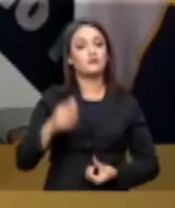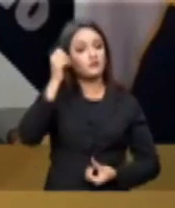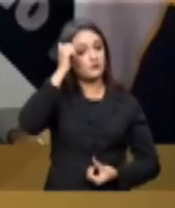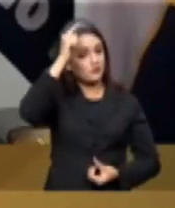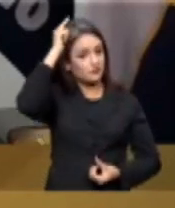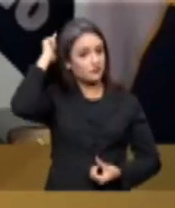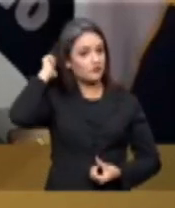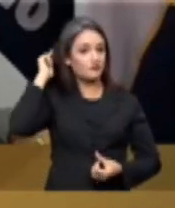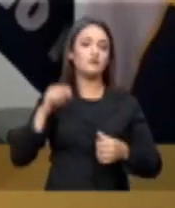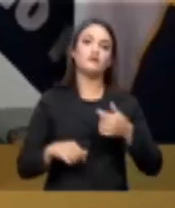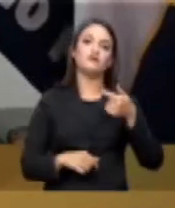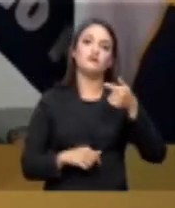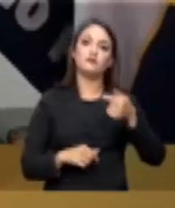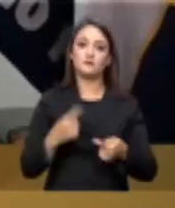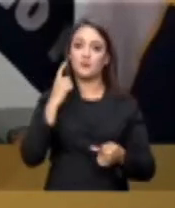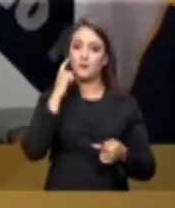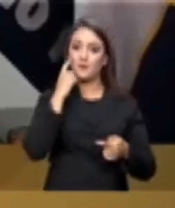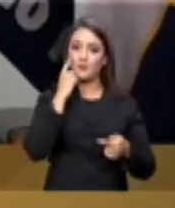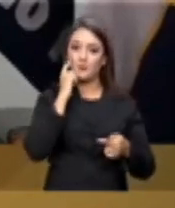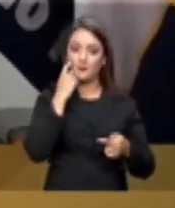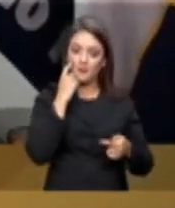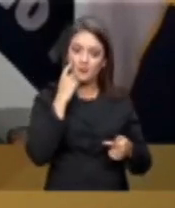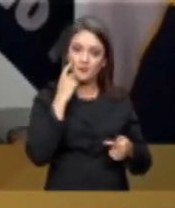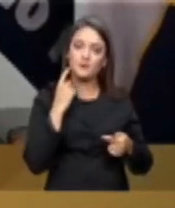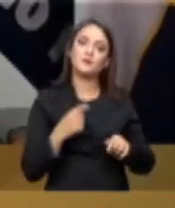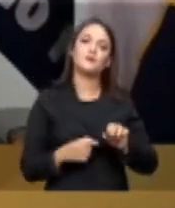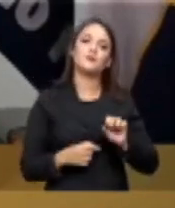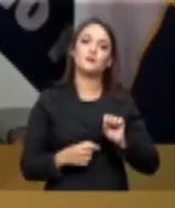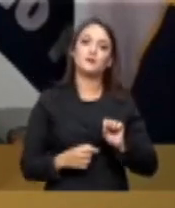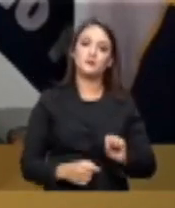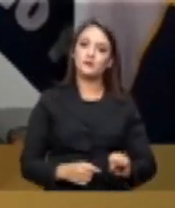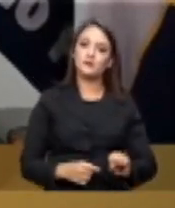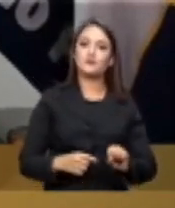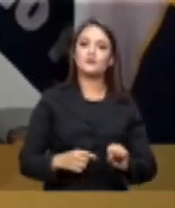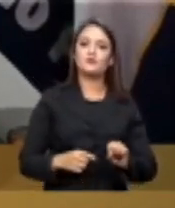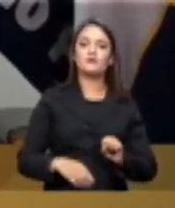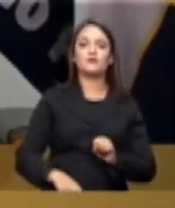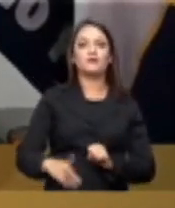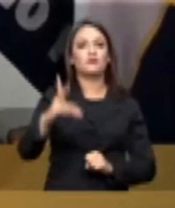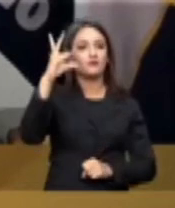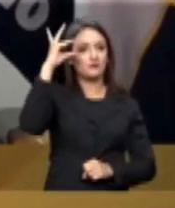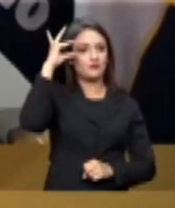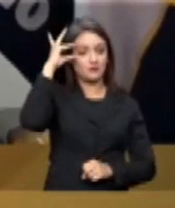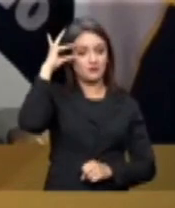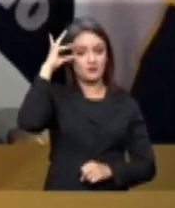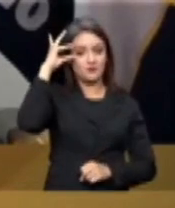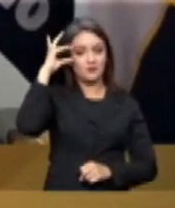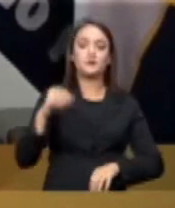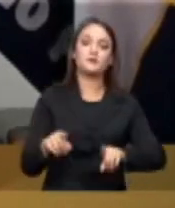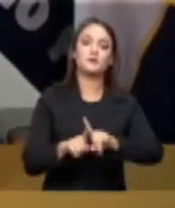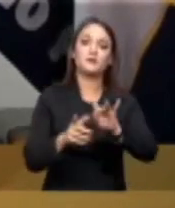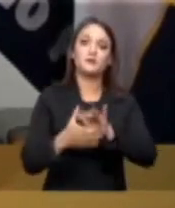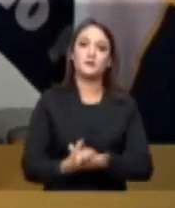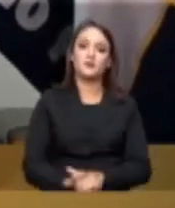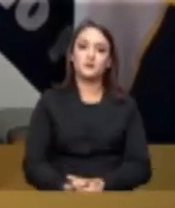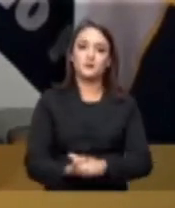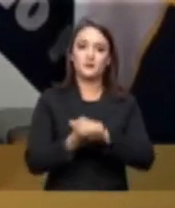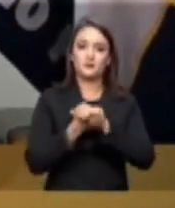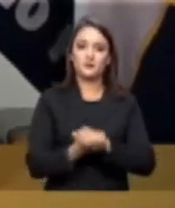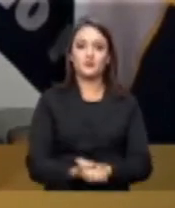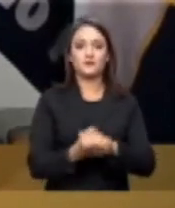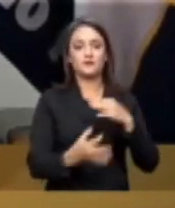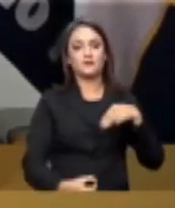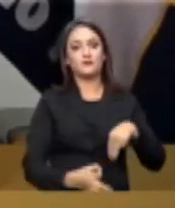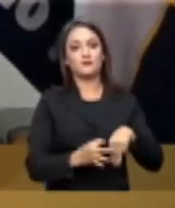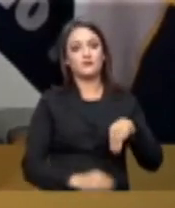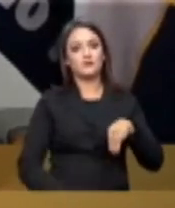Moraes, ministro Nunes Marques e o ministro André Mendonça. Cumprimento também os ministros